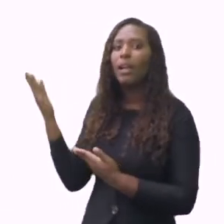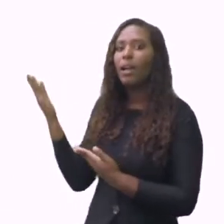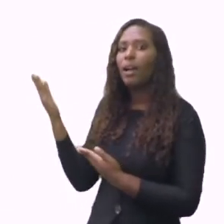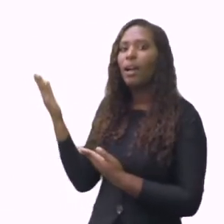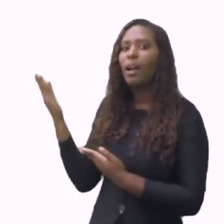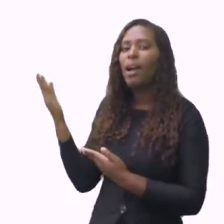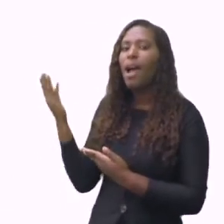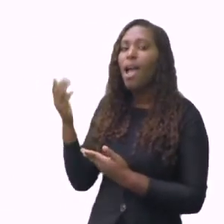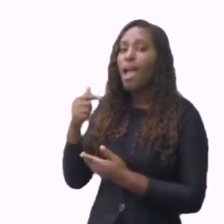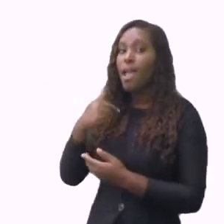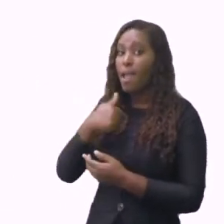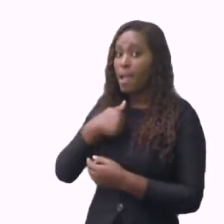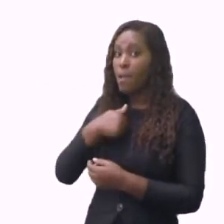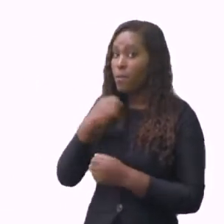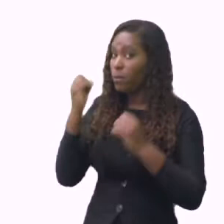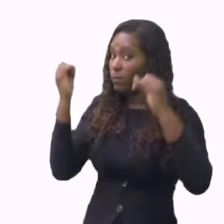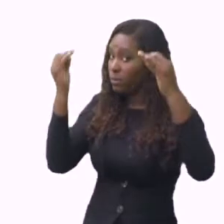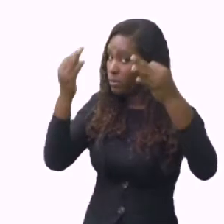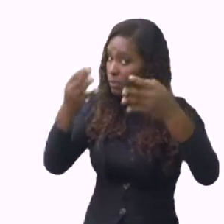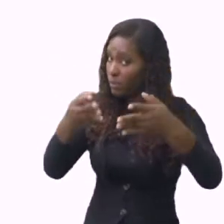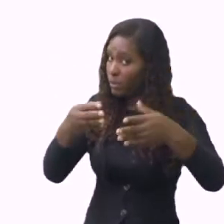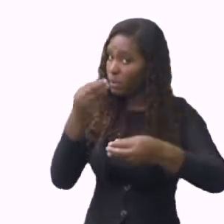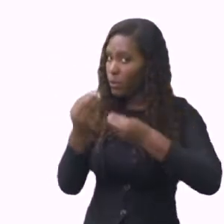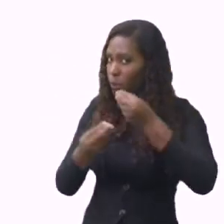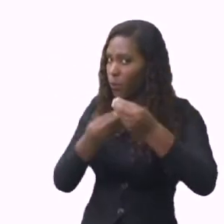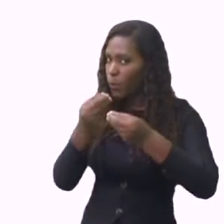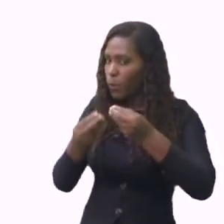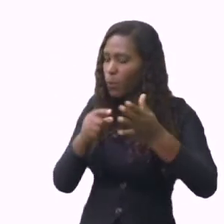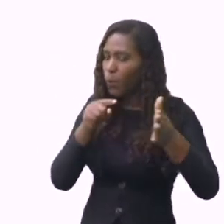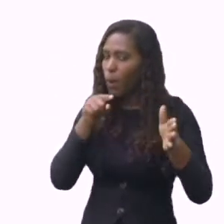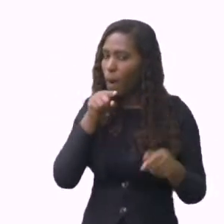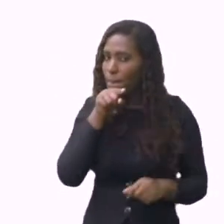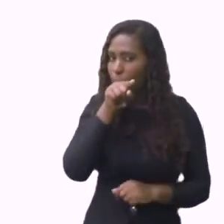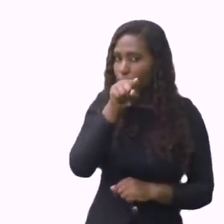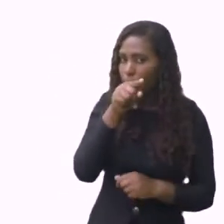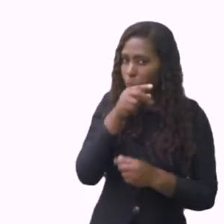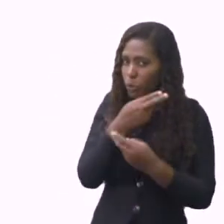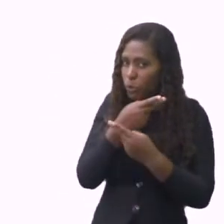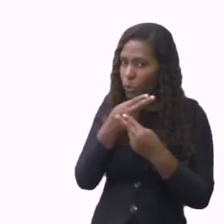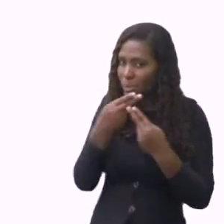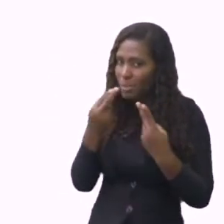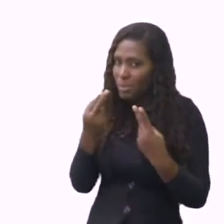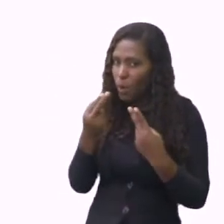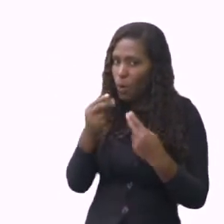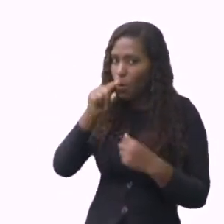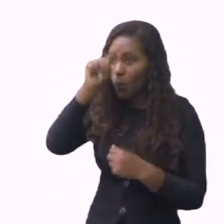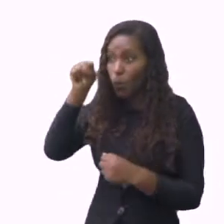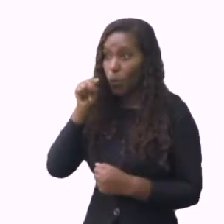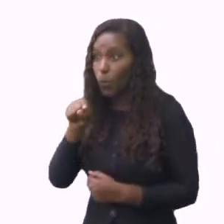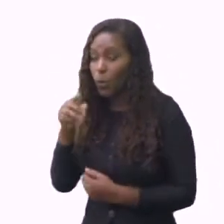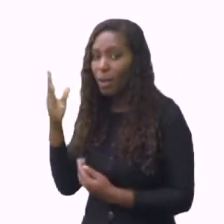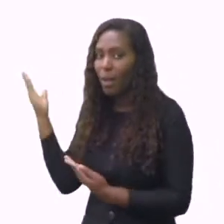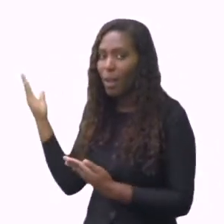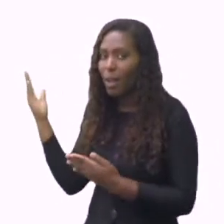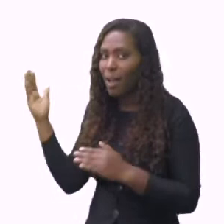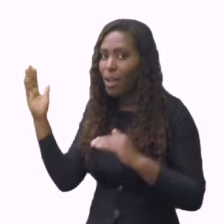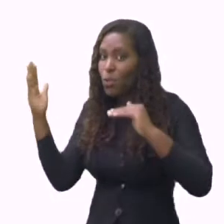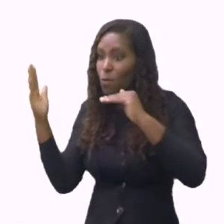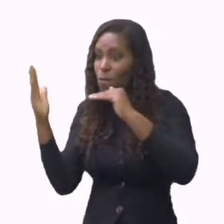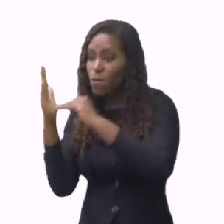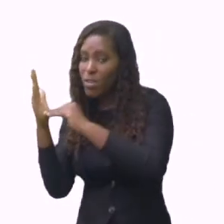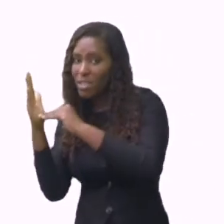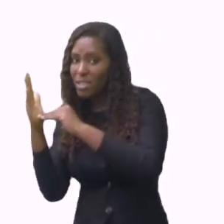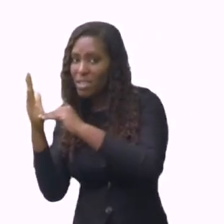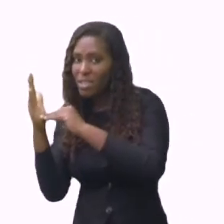certo tipo de pontuação, olha ali que no final da primeira frase tem um sinal de pontuação. E no final da